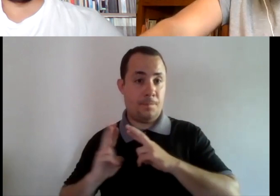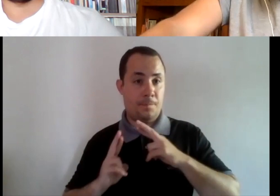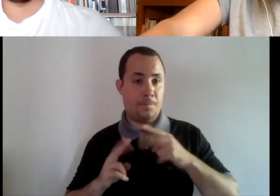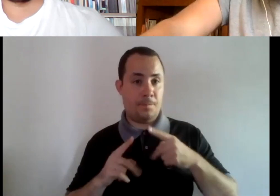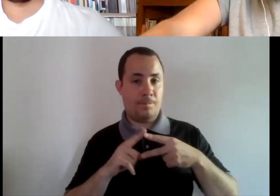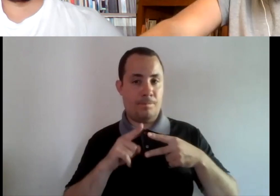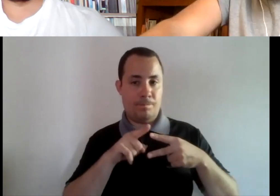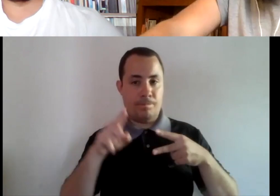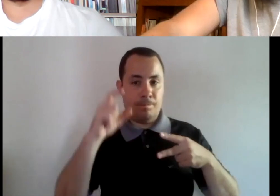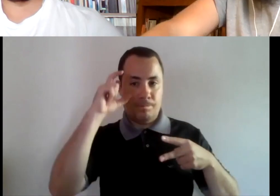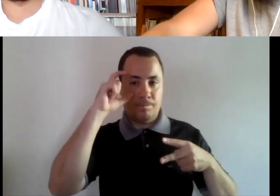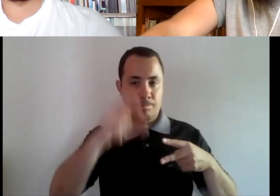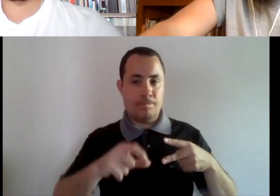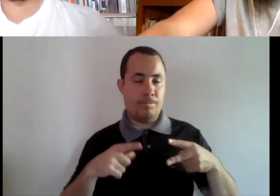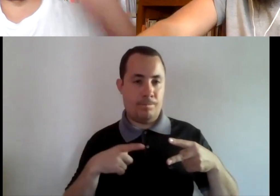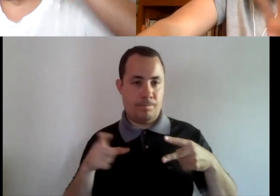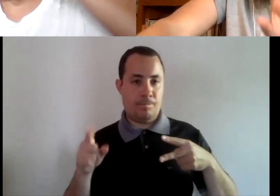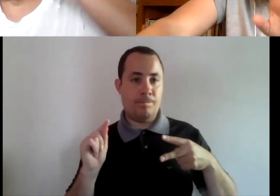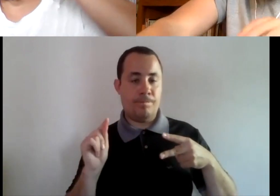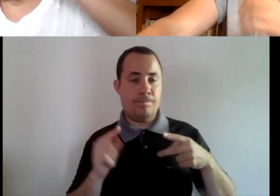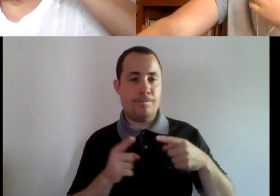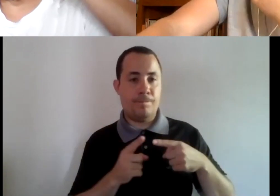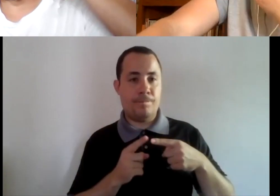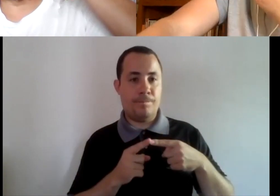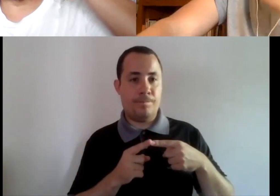na verdade, aqui mais, que são